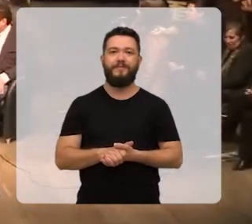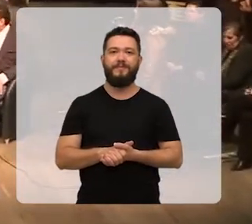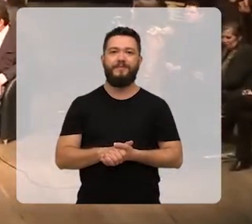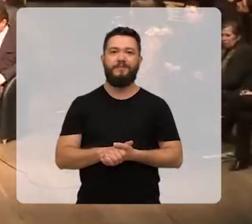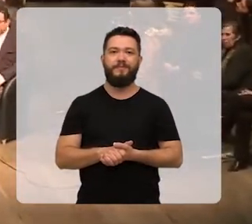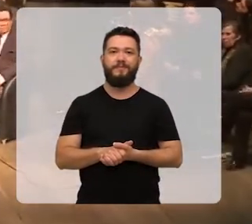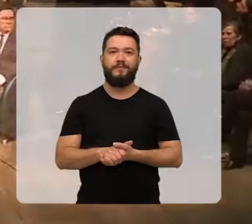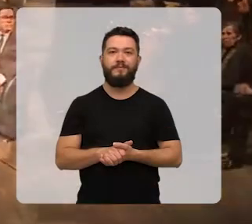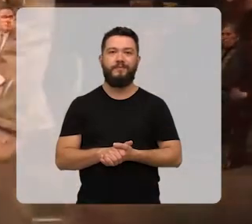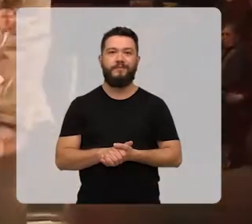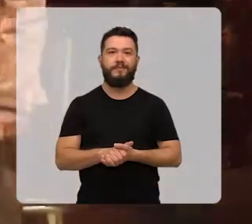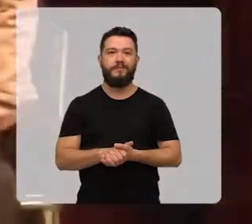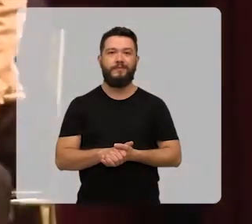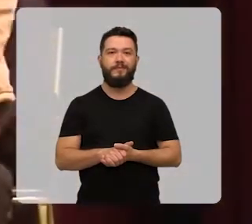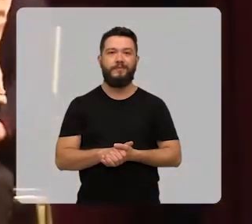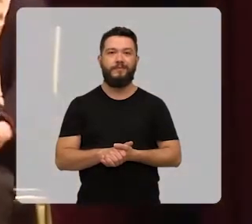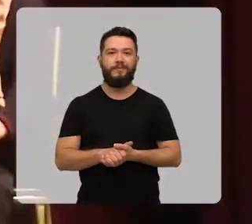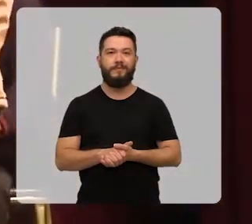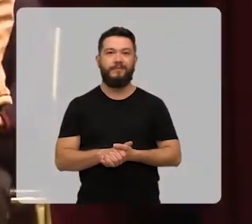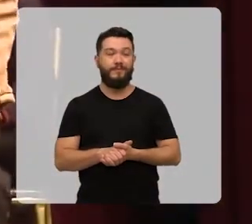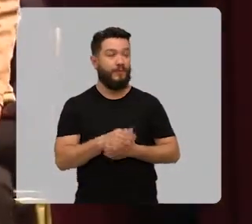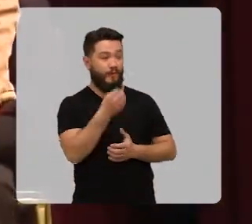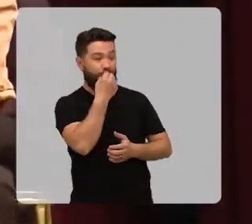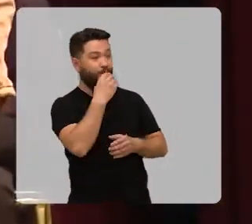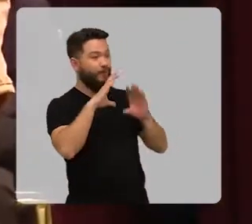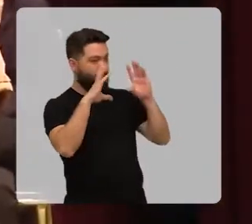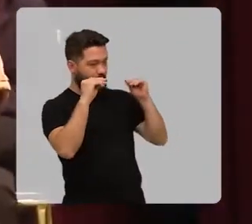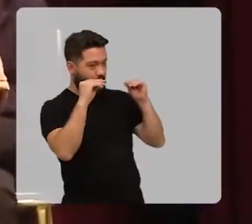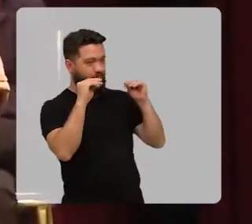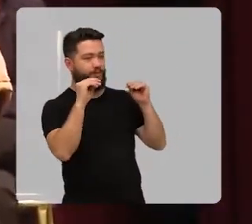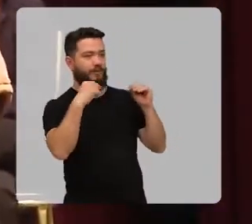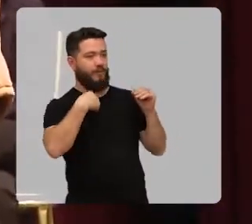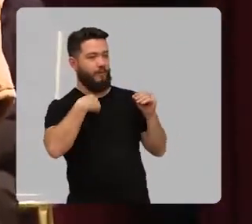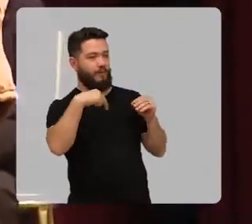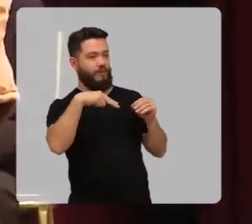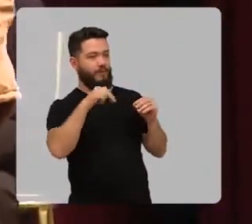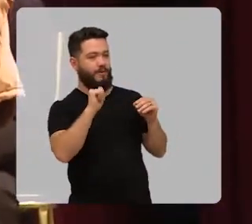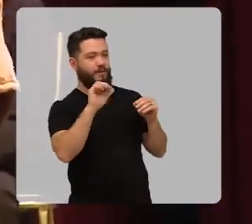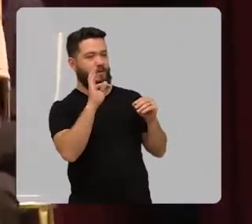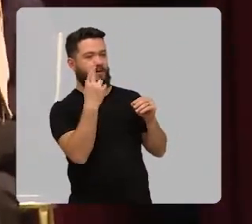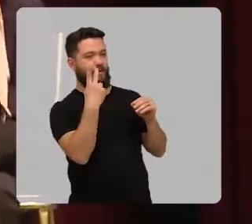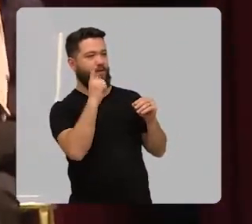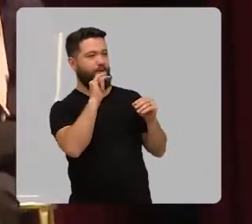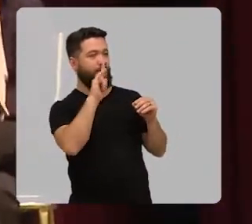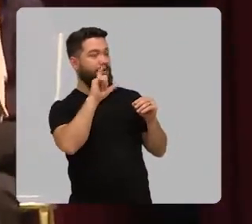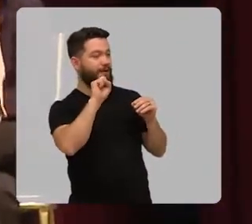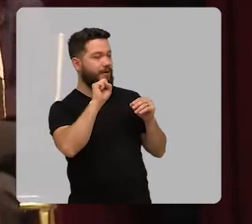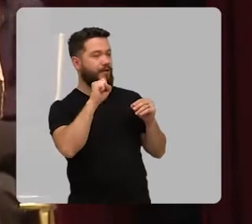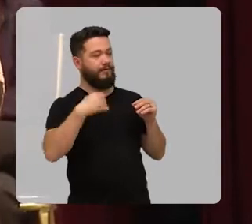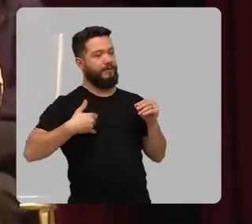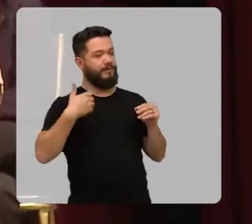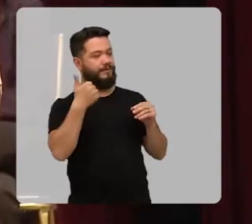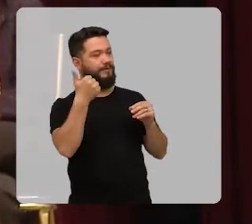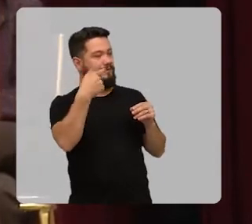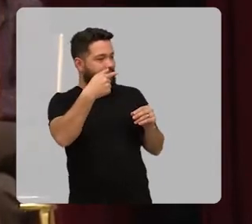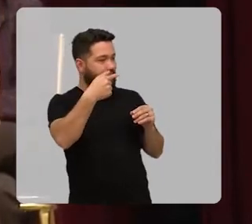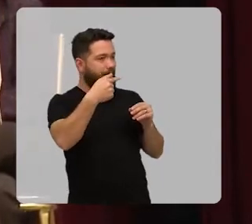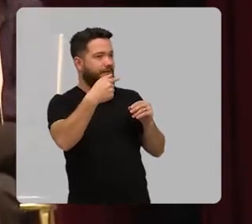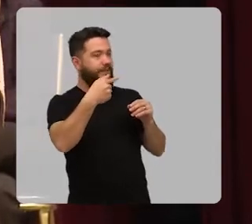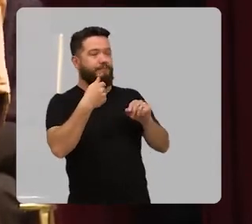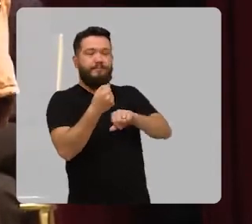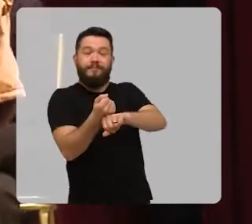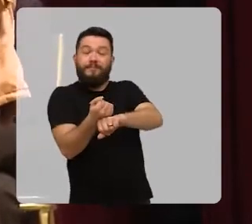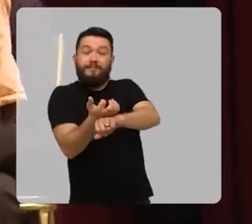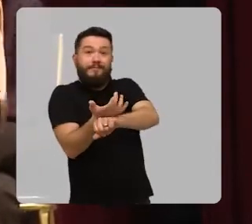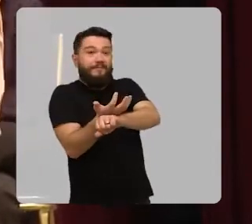boa noite o meu nome é Nathalie eu tenho 17 anos e eu fico muito emocionada quando eu venho uma